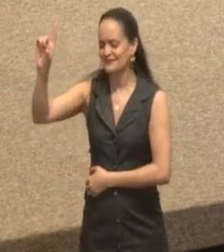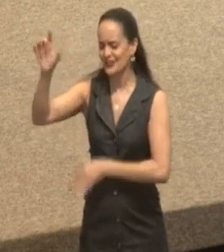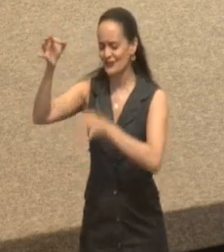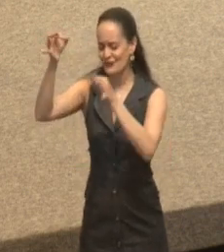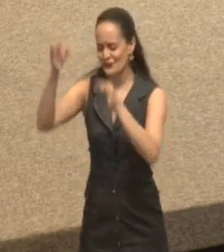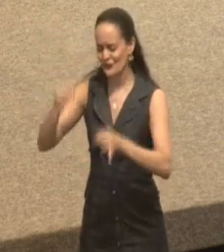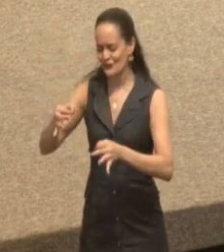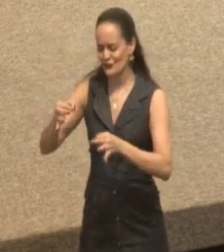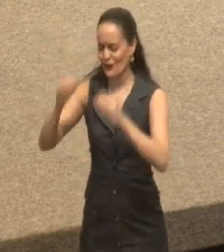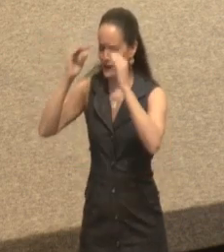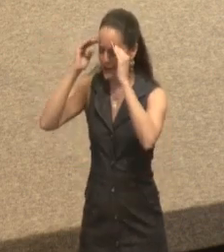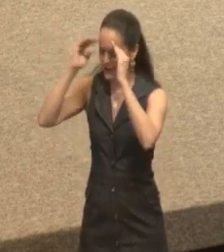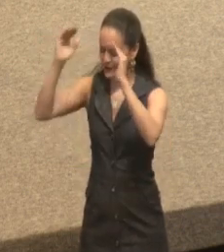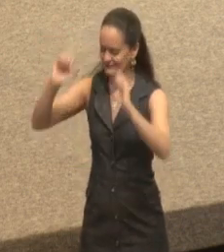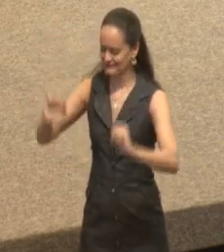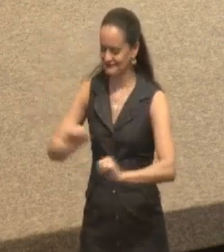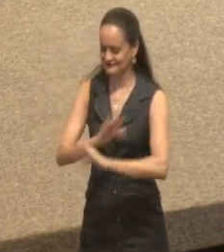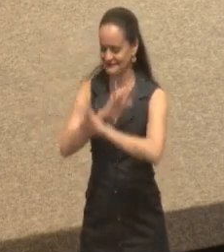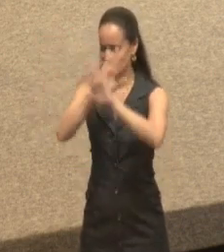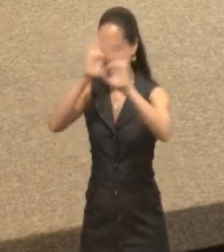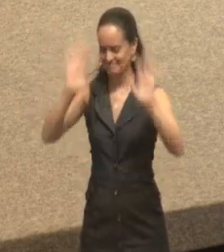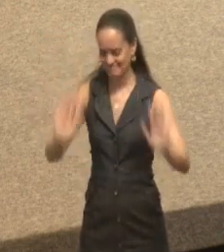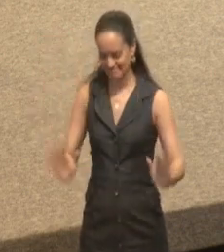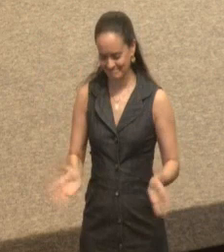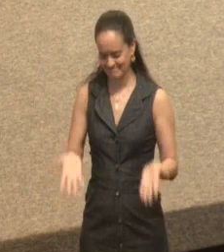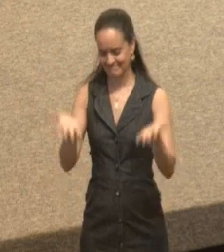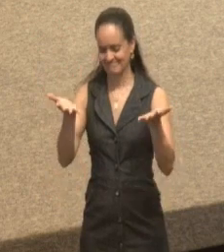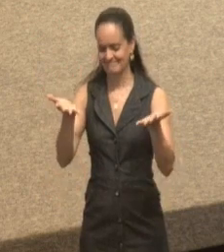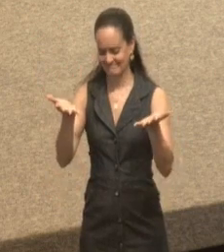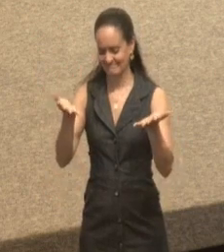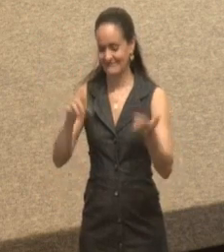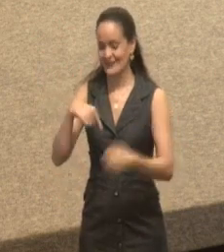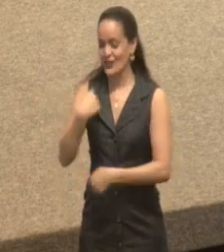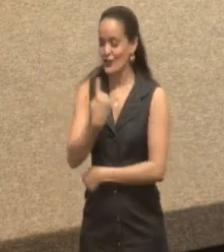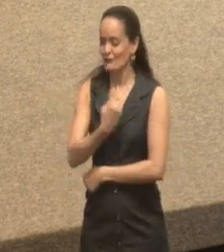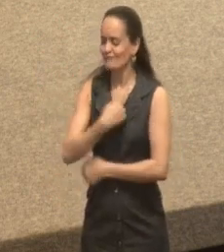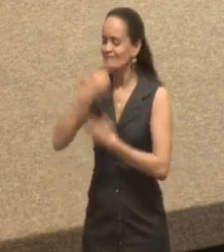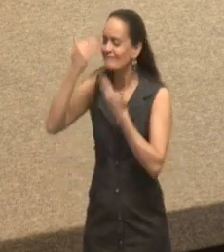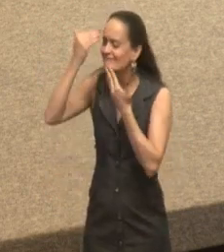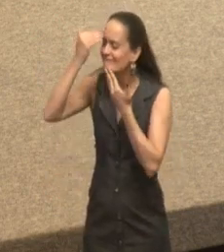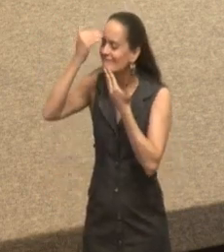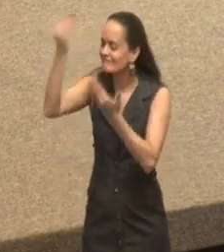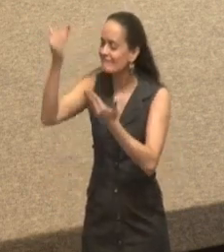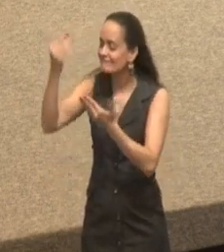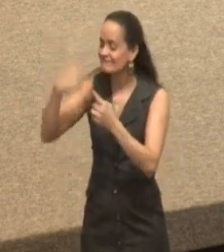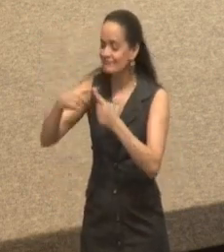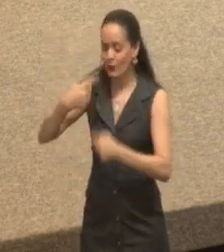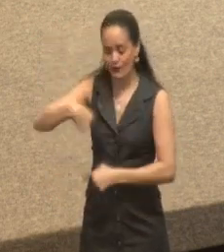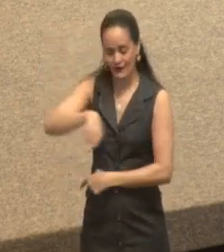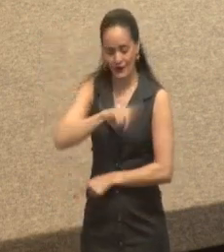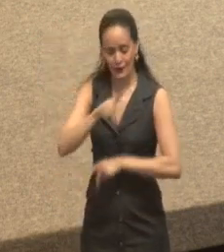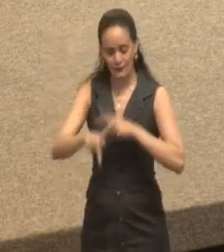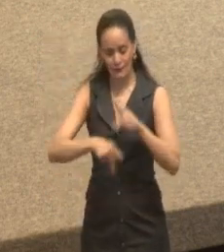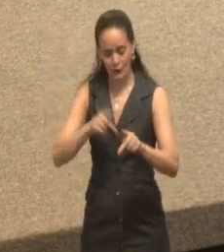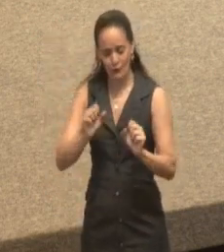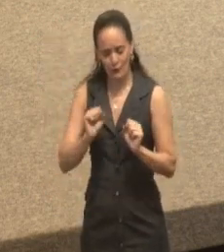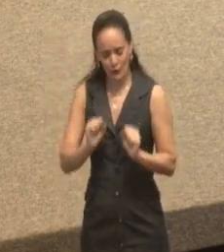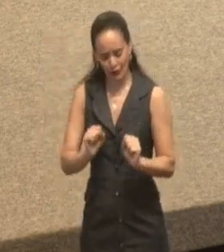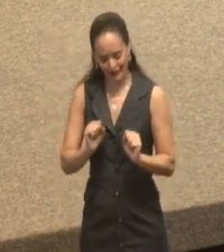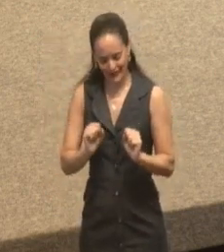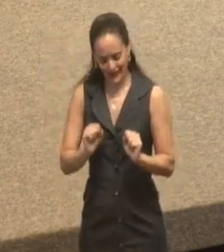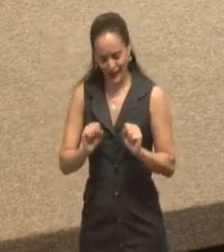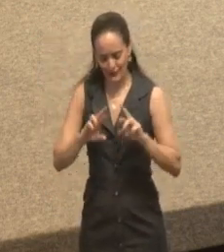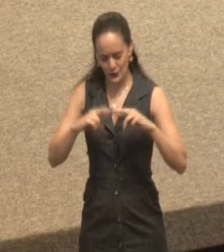de toda honra, toda glória e de toda exaltação. E nós te agradecemos como teu povo, que podemos nos reunir para